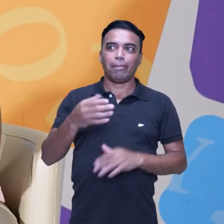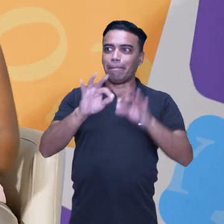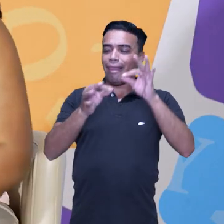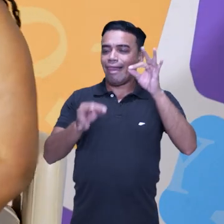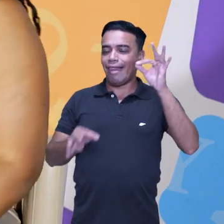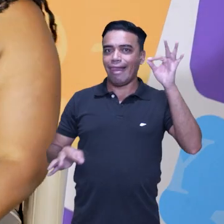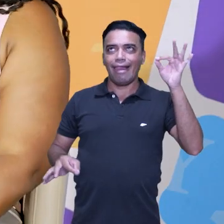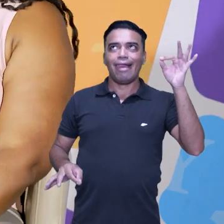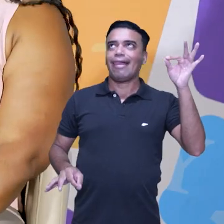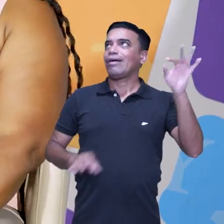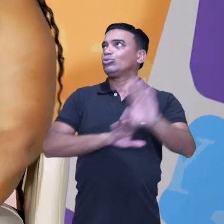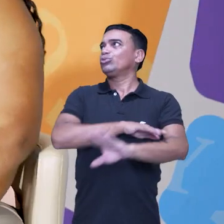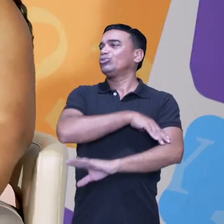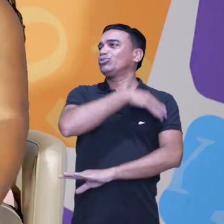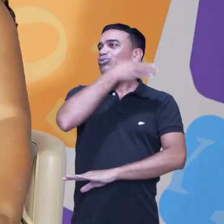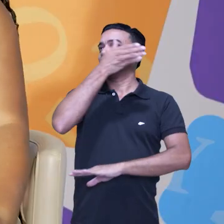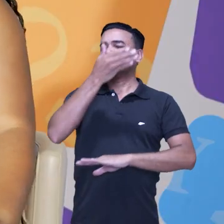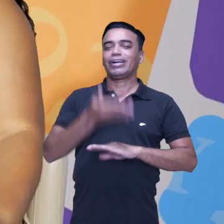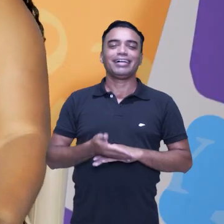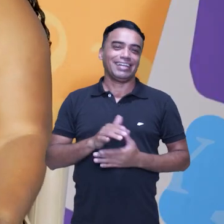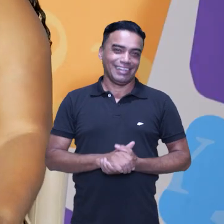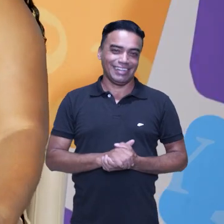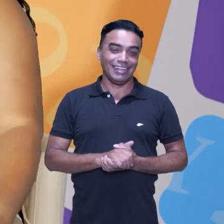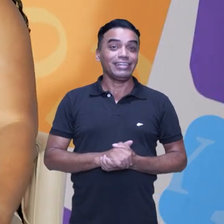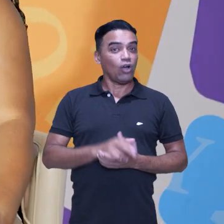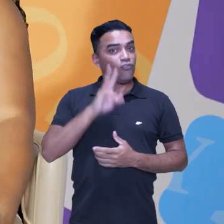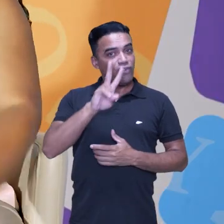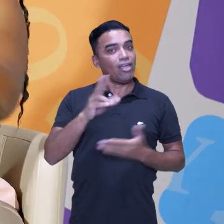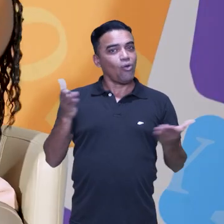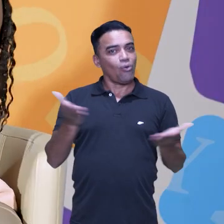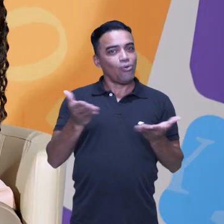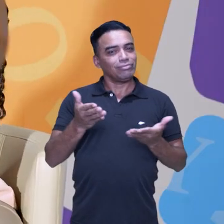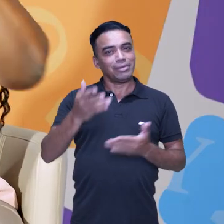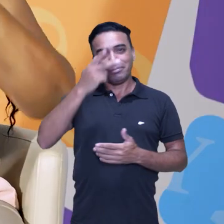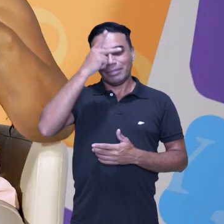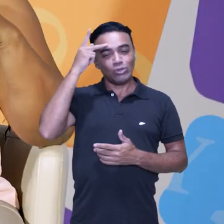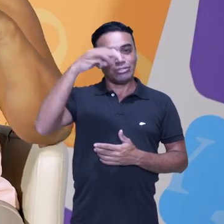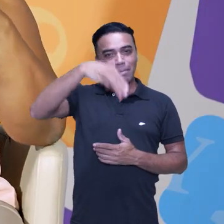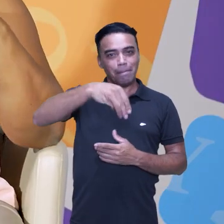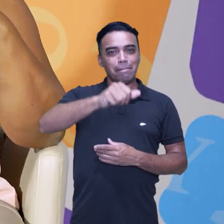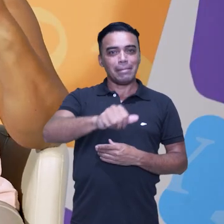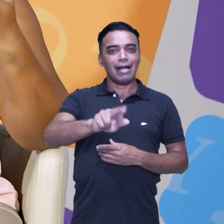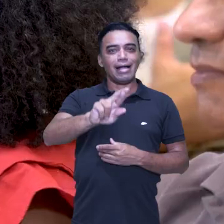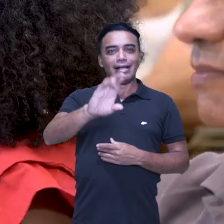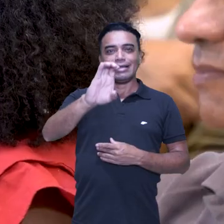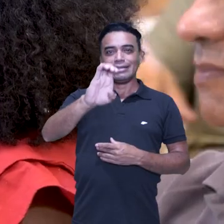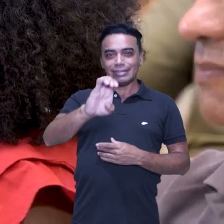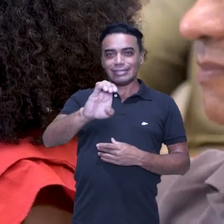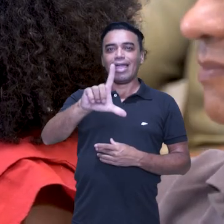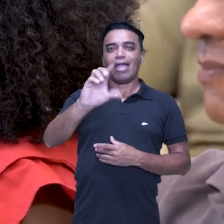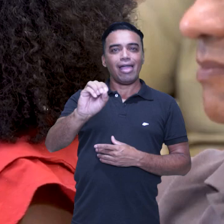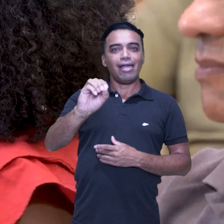amanhã, né? Mas, assim, e ainda hoje a gente vê as pessoas aqui, o Marcelo está trabalhando, né? E a promoção que